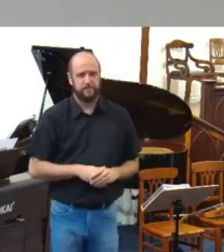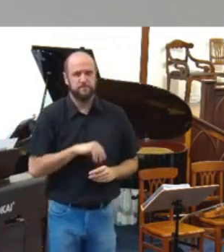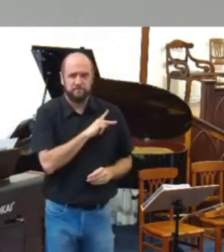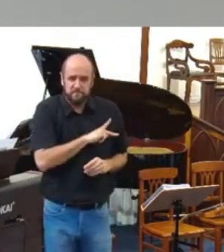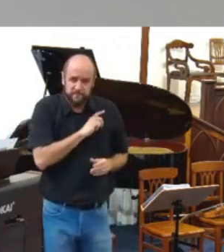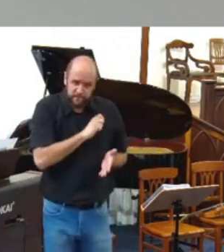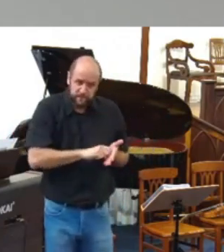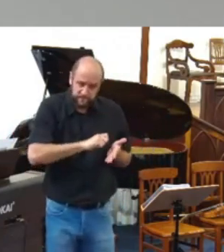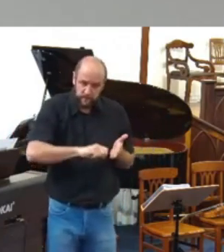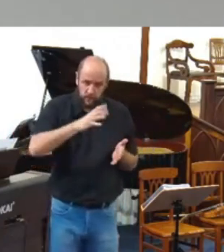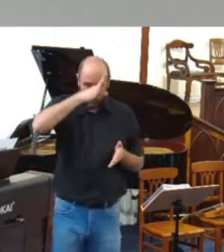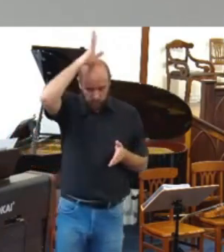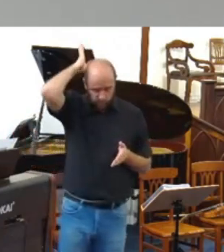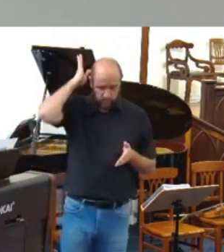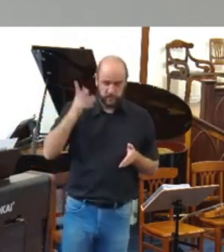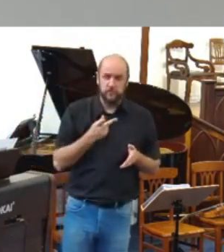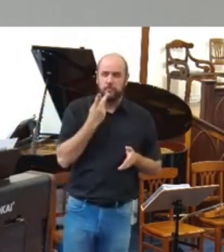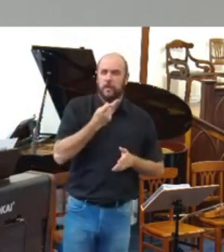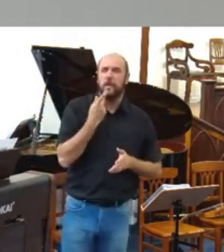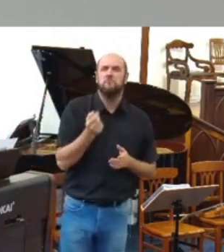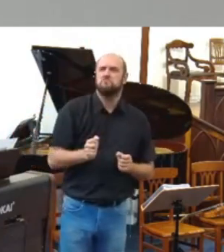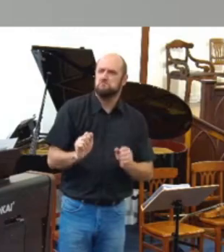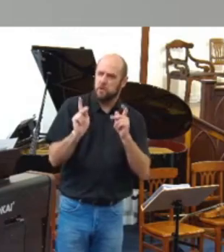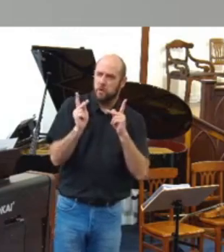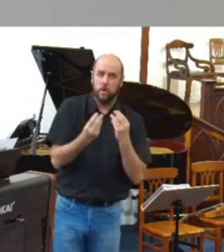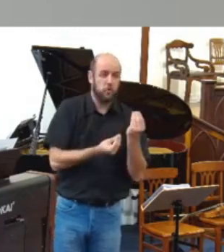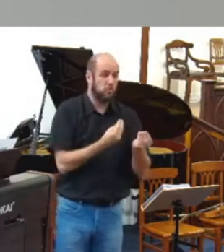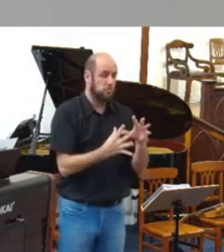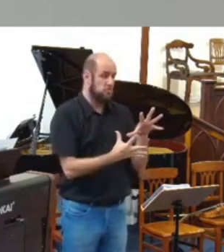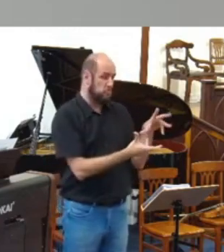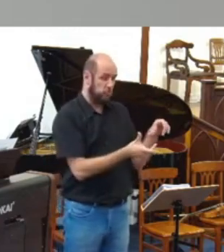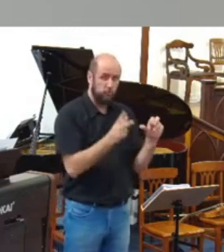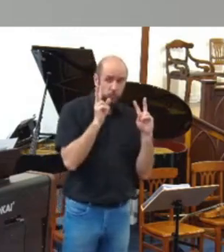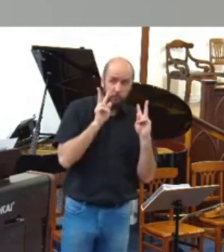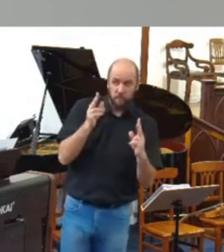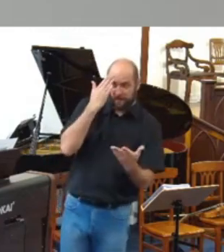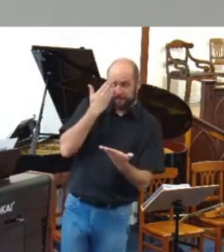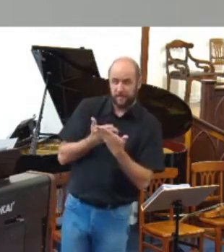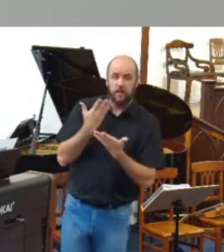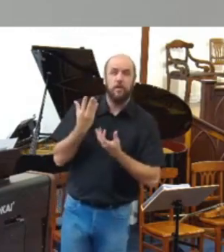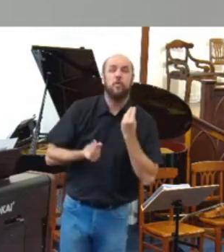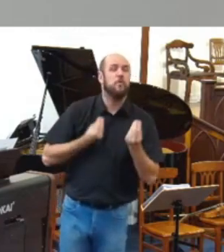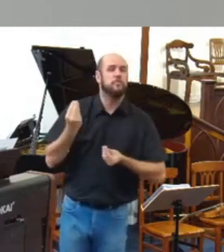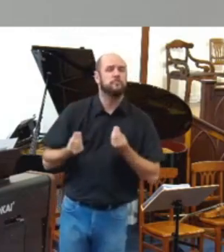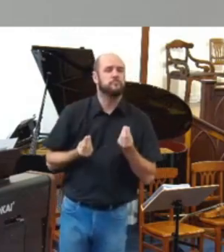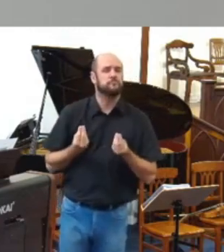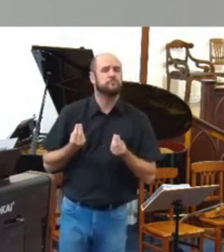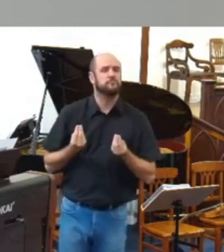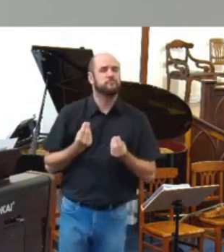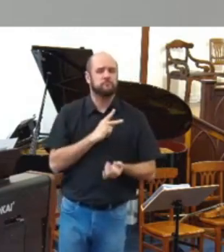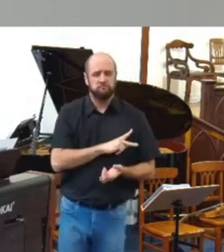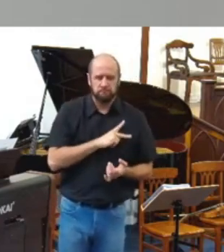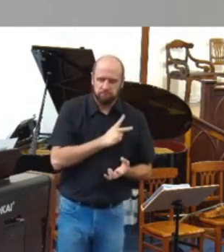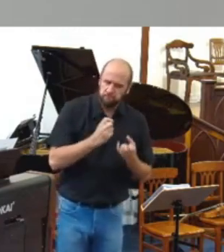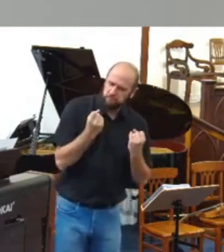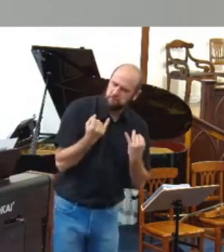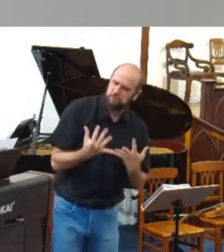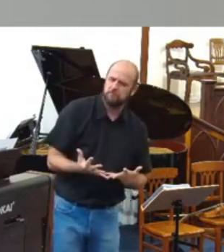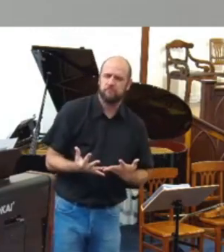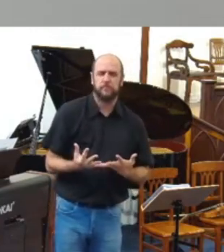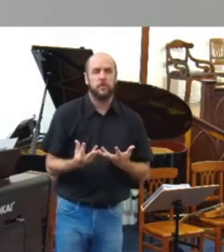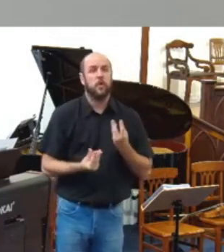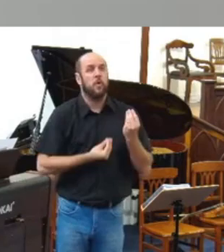aos Romanos, falando sobre tudo bem, como é que o mundo vai crer, como é que as pessoas vão crer em Jesus Cristo? Paulo disse: